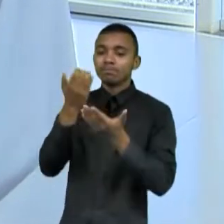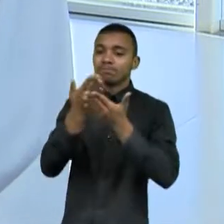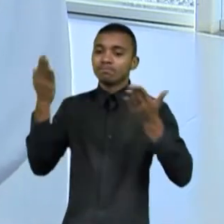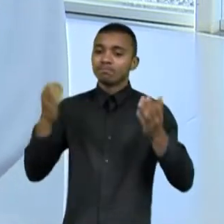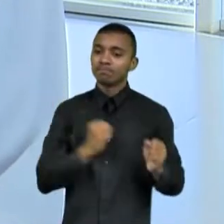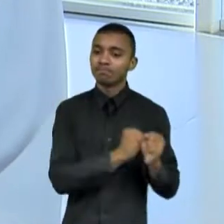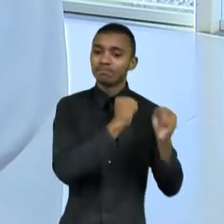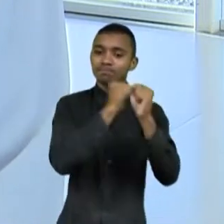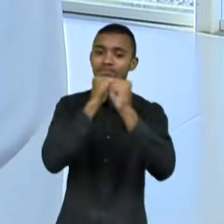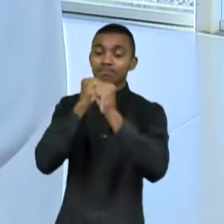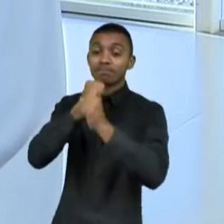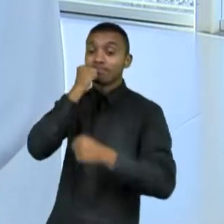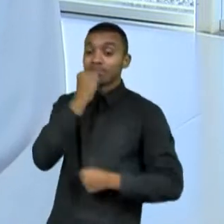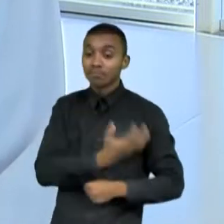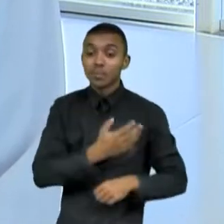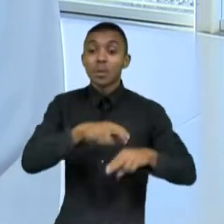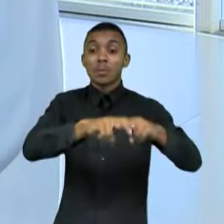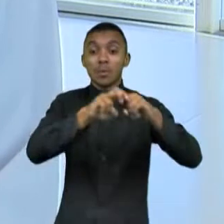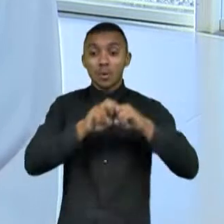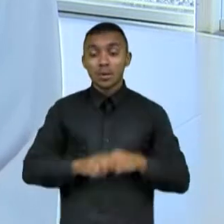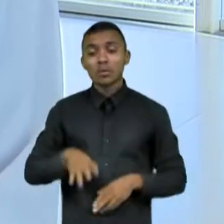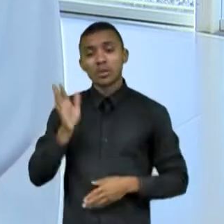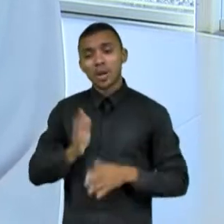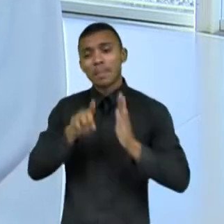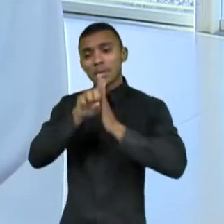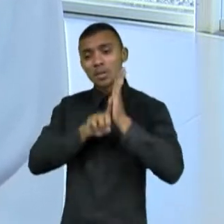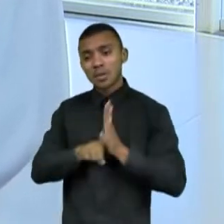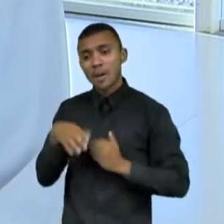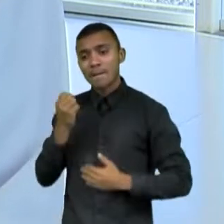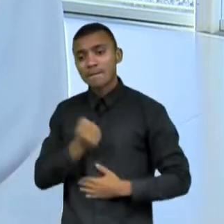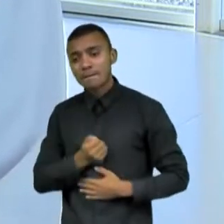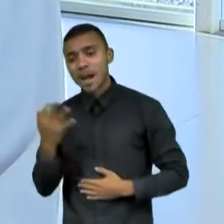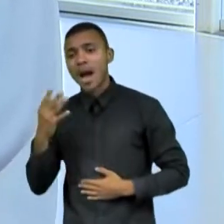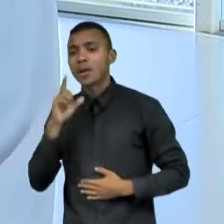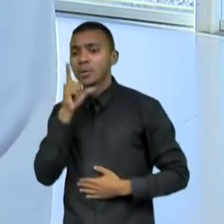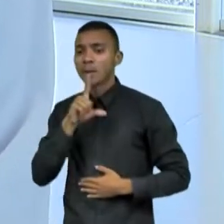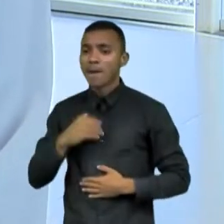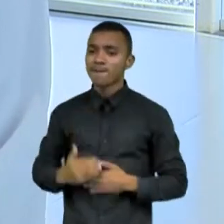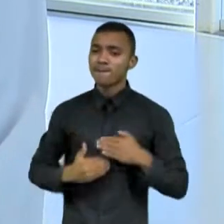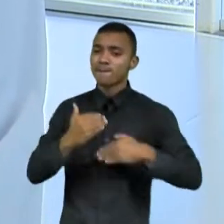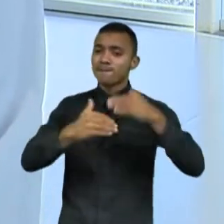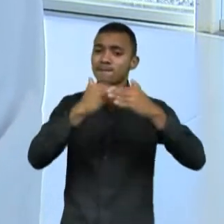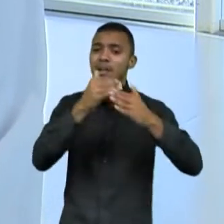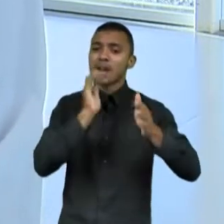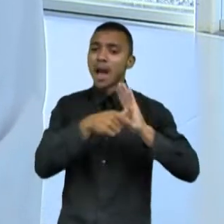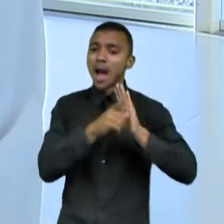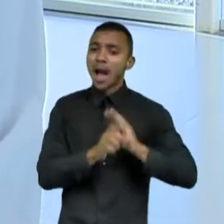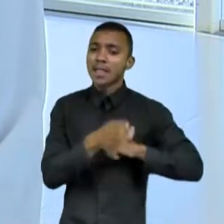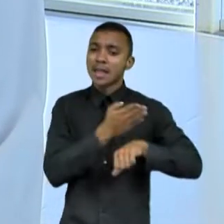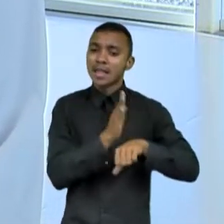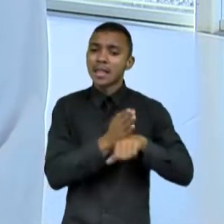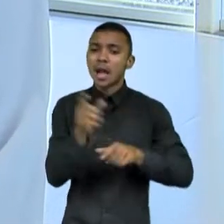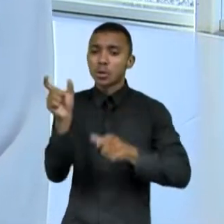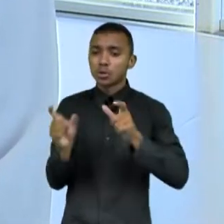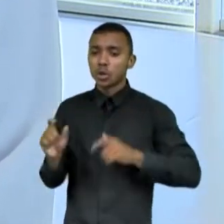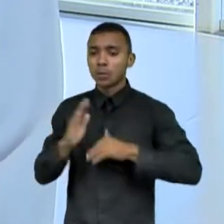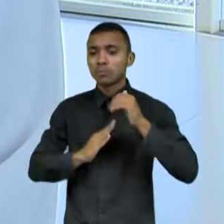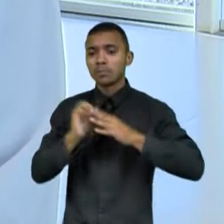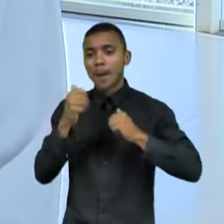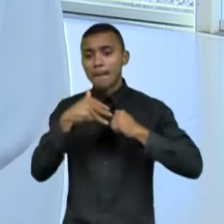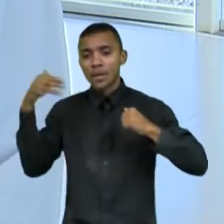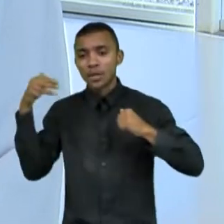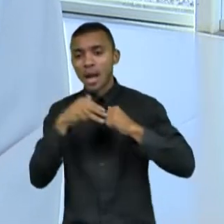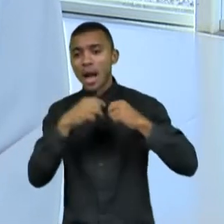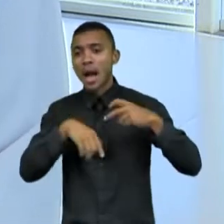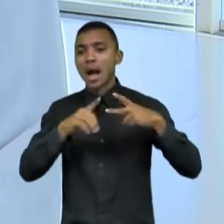hoje. Então, estamos com muitos pesquisadores, pesquisas já bem avançadas, mestrados, doutorados já.